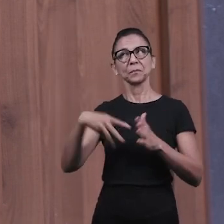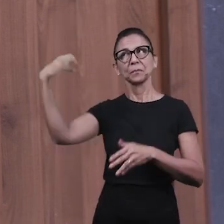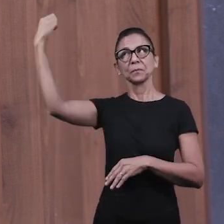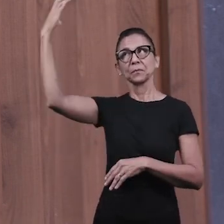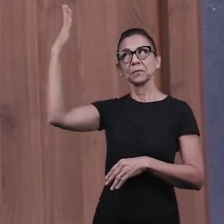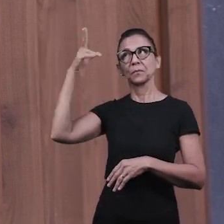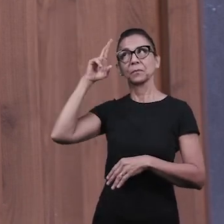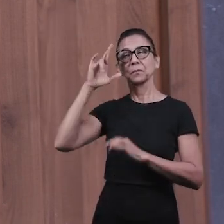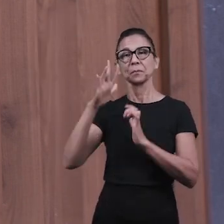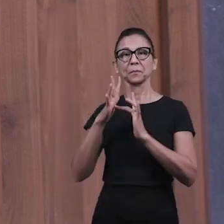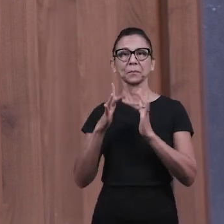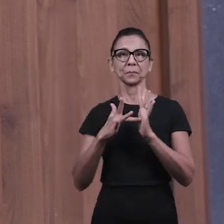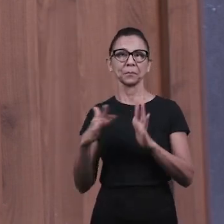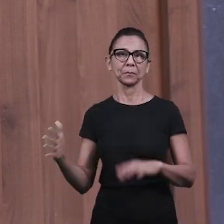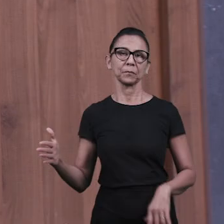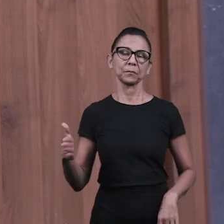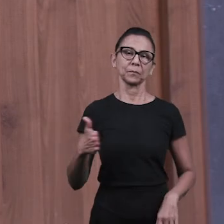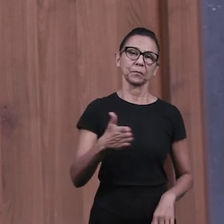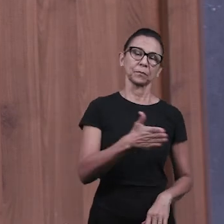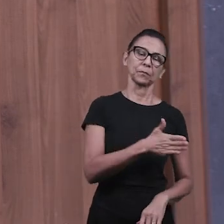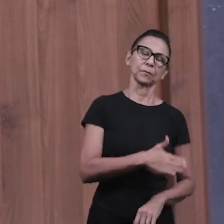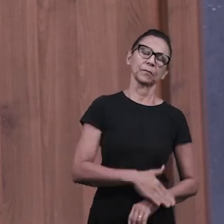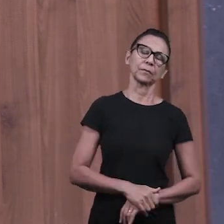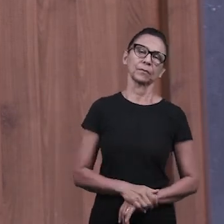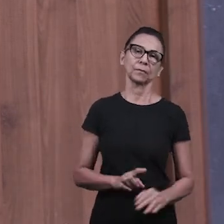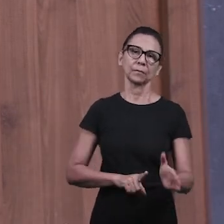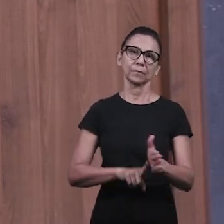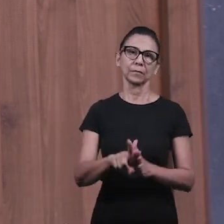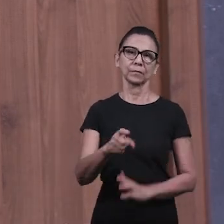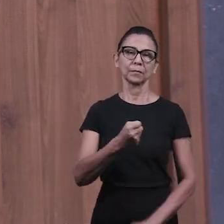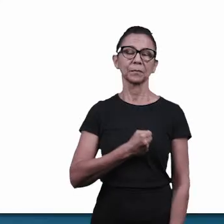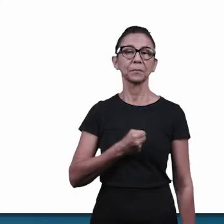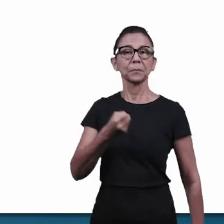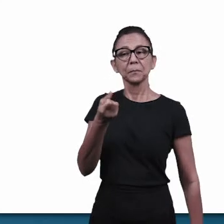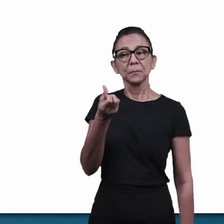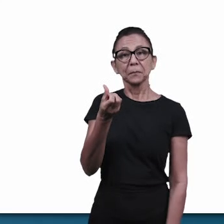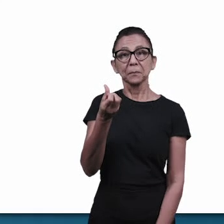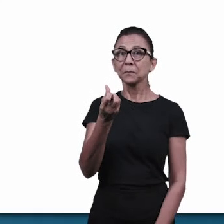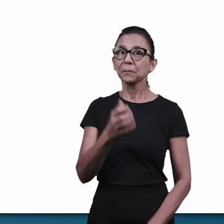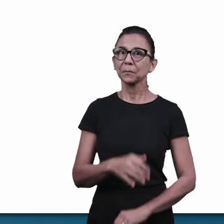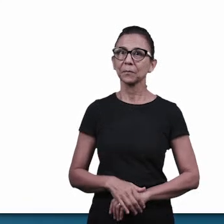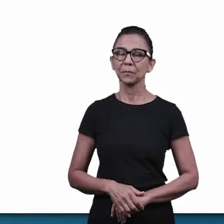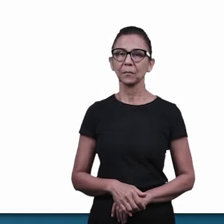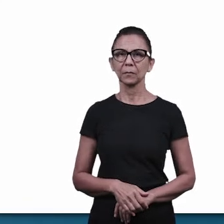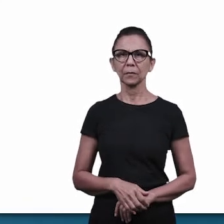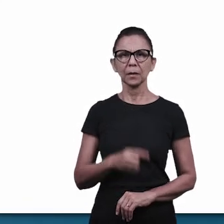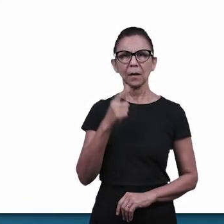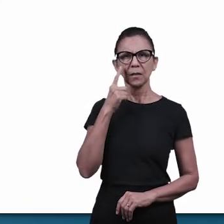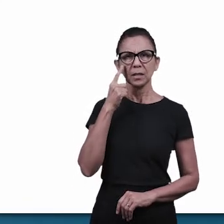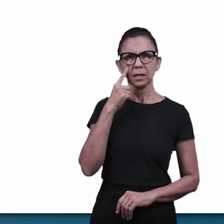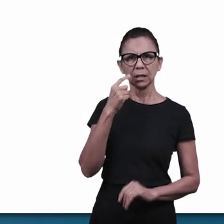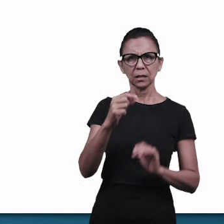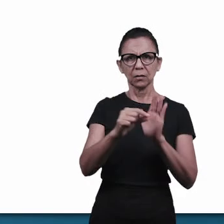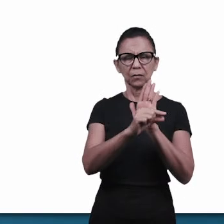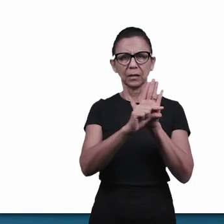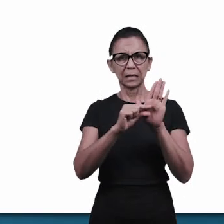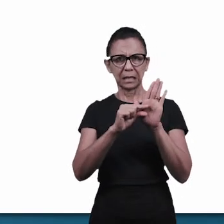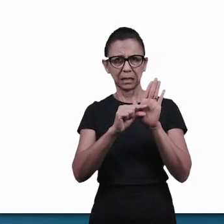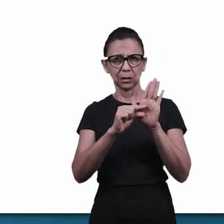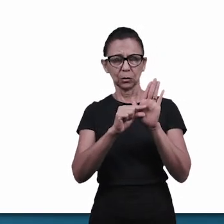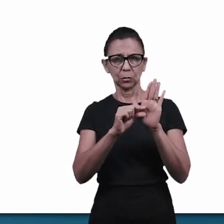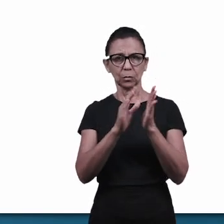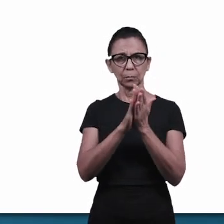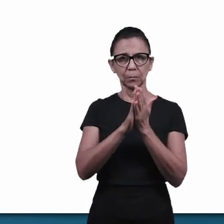agora à nossa pergunta número 6. E a nossa pergunta número 6 diz o seguinte: responda com um versículo bíblico que está